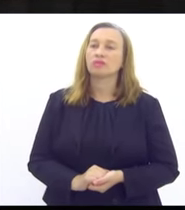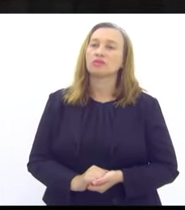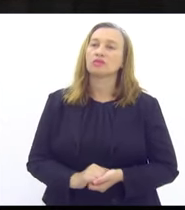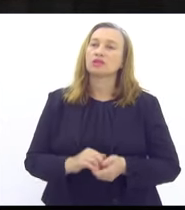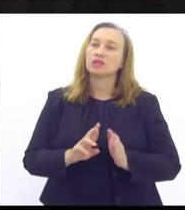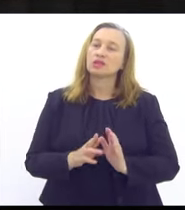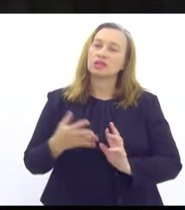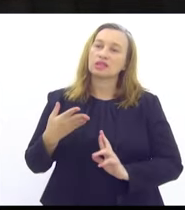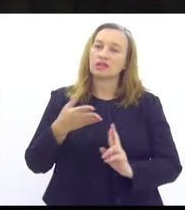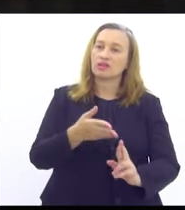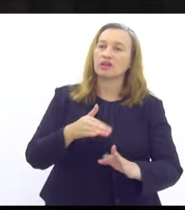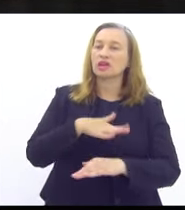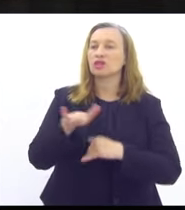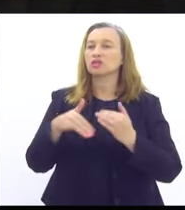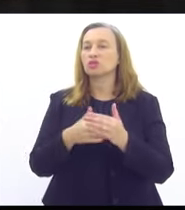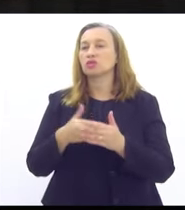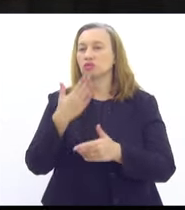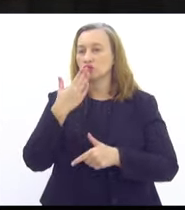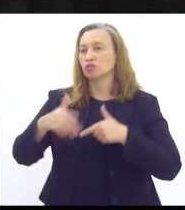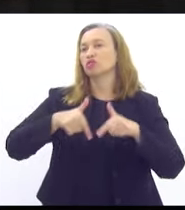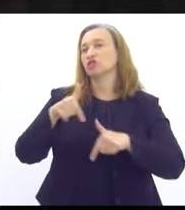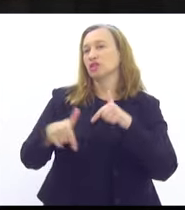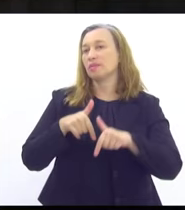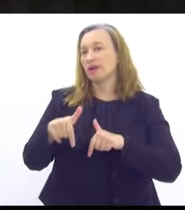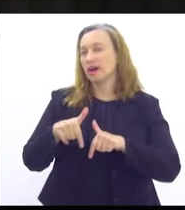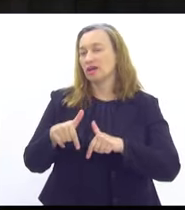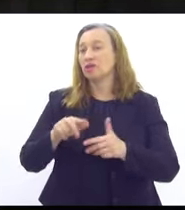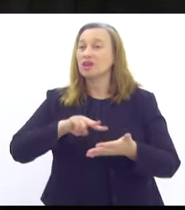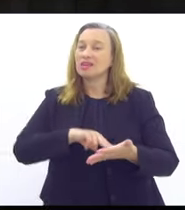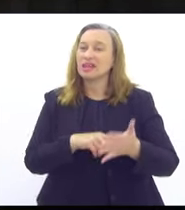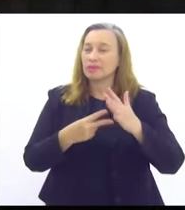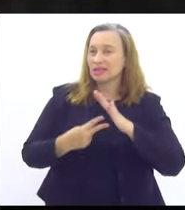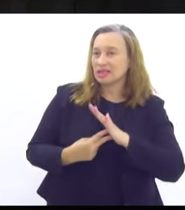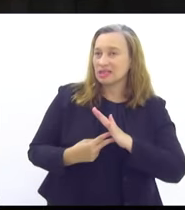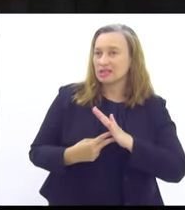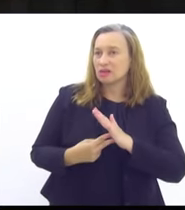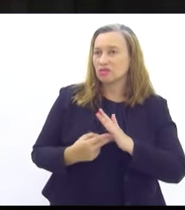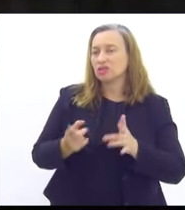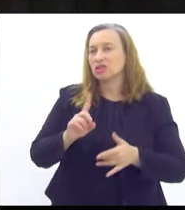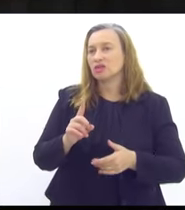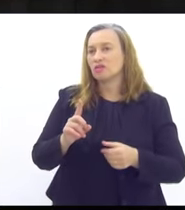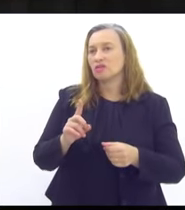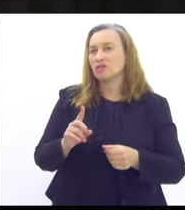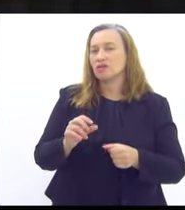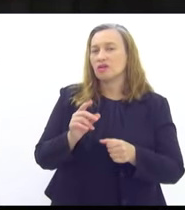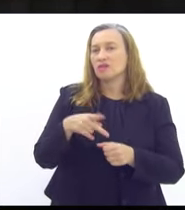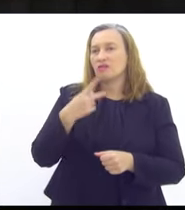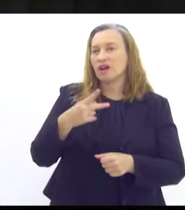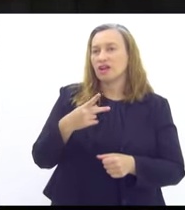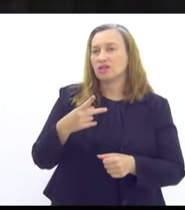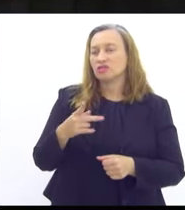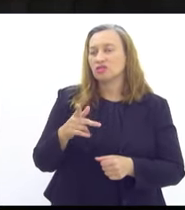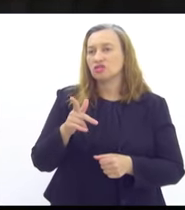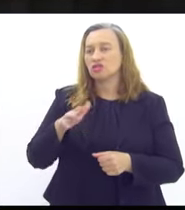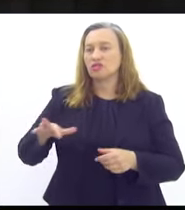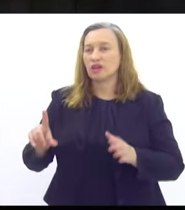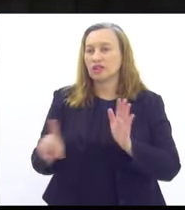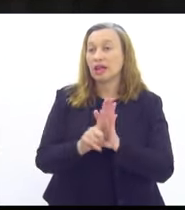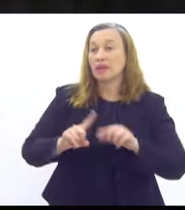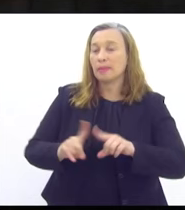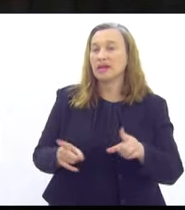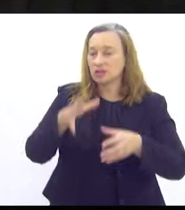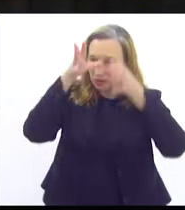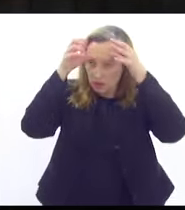a todas as operações. E era uma interpretação e não falando fora da lei. Mas o Tribunal de Justiça